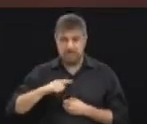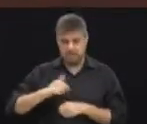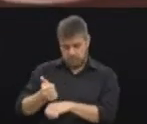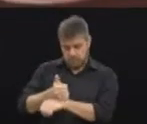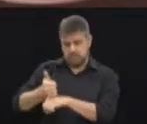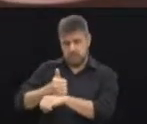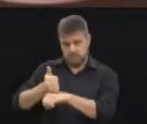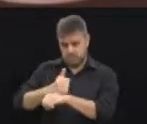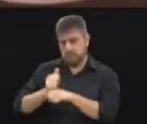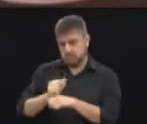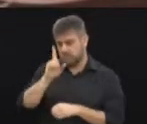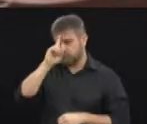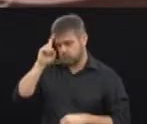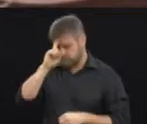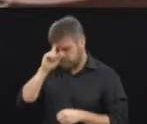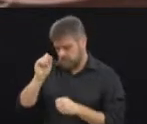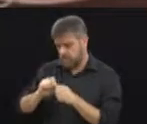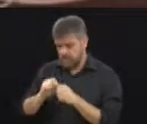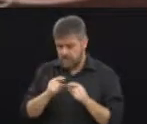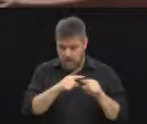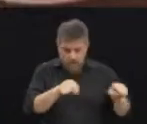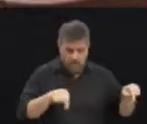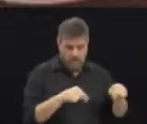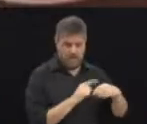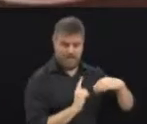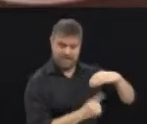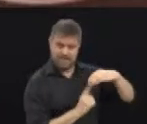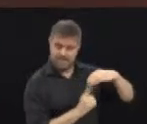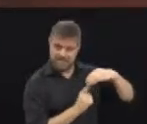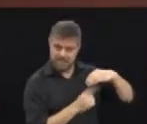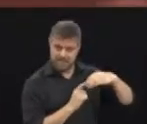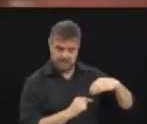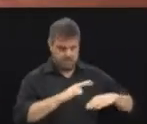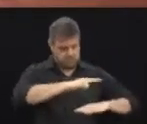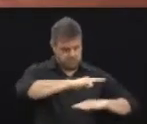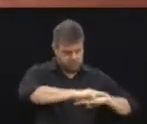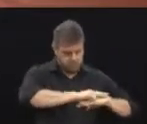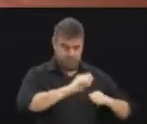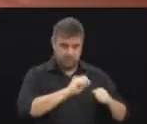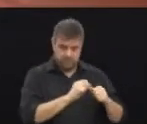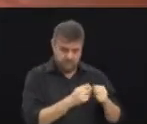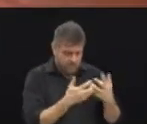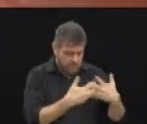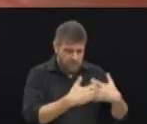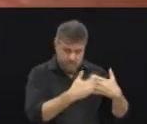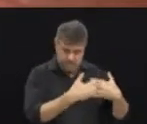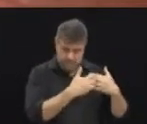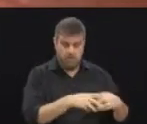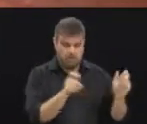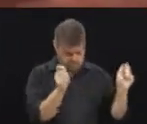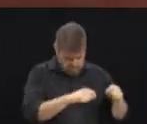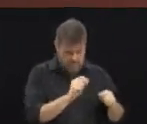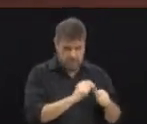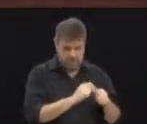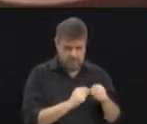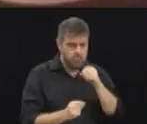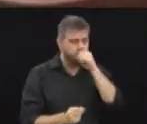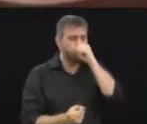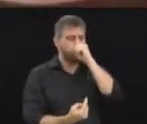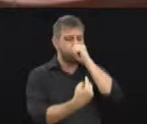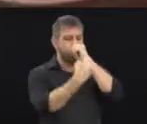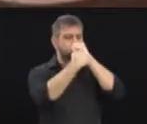Tem profissionais que fazem a nível hospitalar, tem profissionais que fazem isso a nível da clínica, que tem todo um aparato para isso, que permite fazer